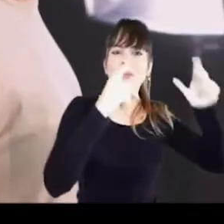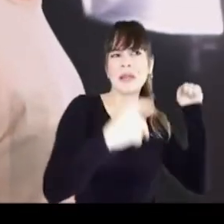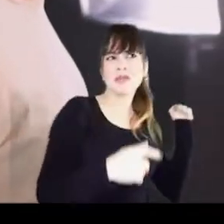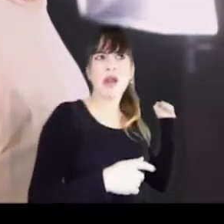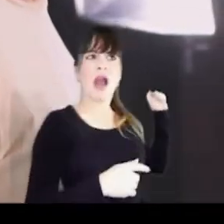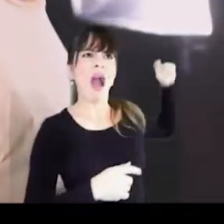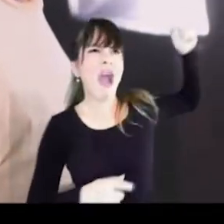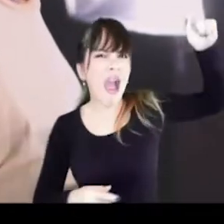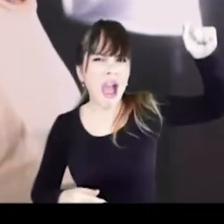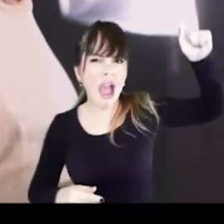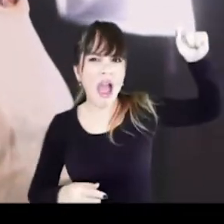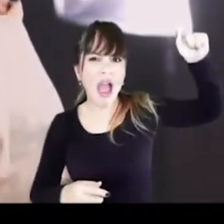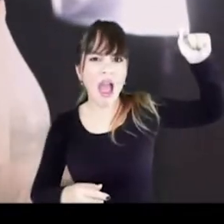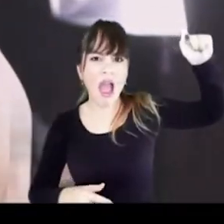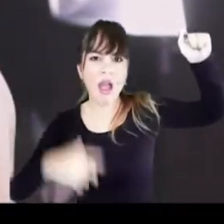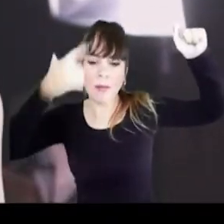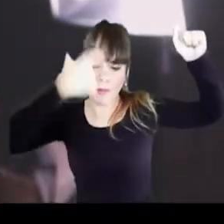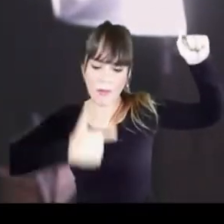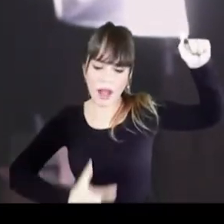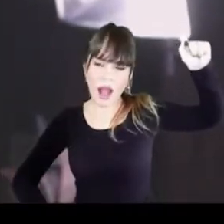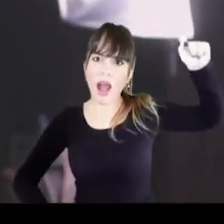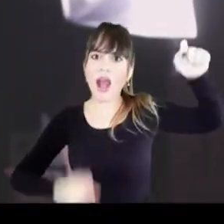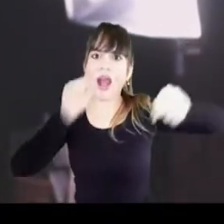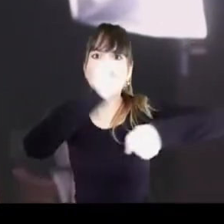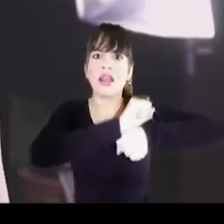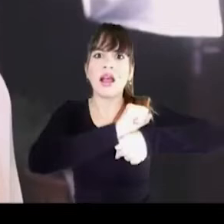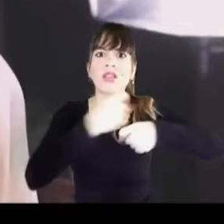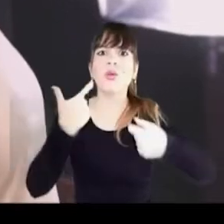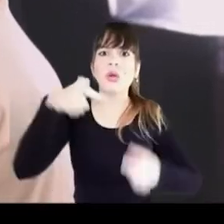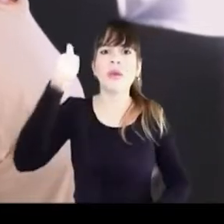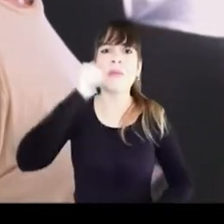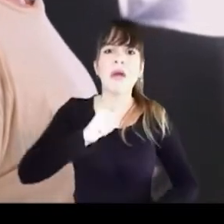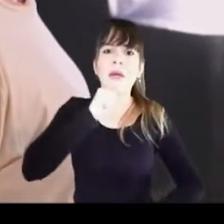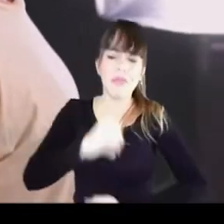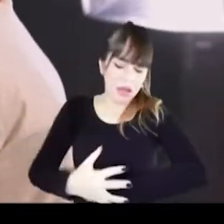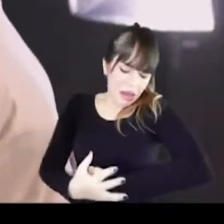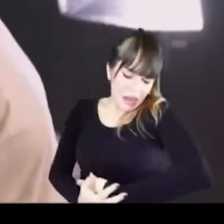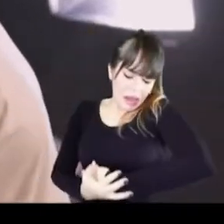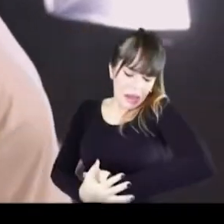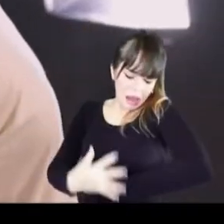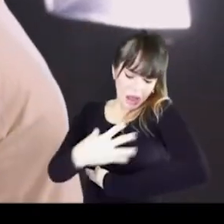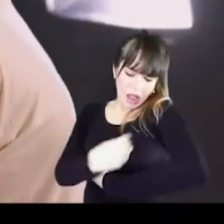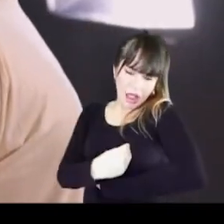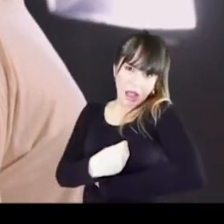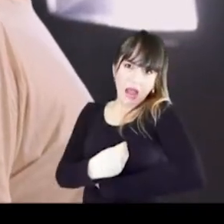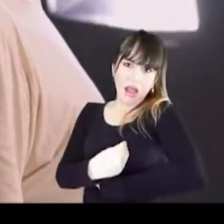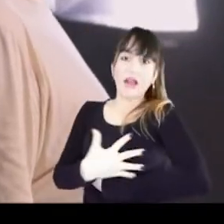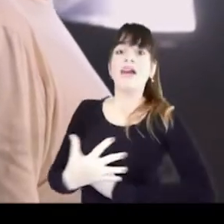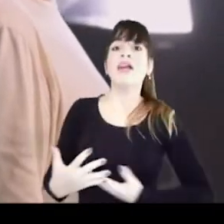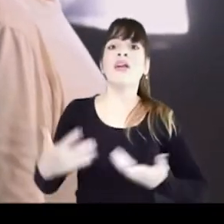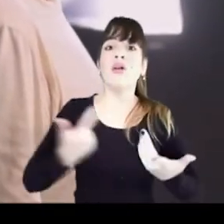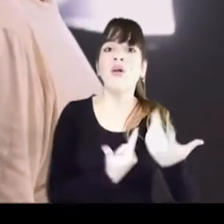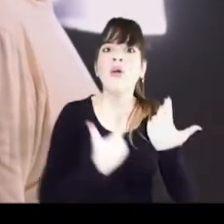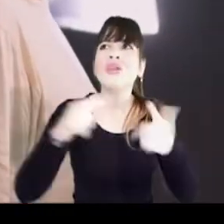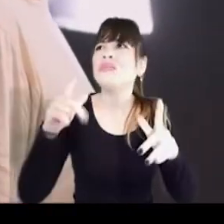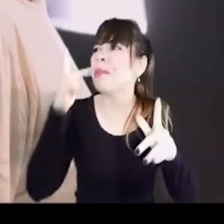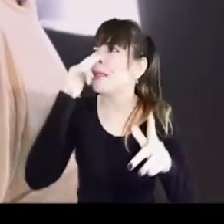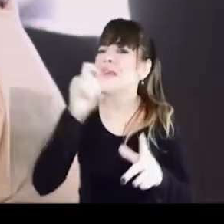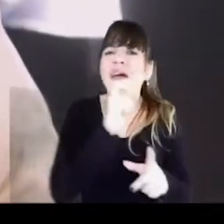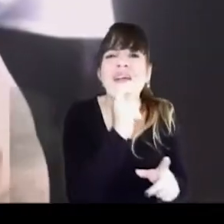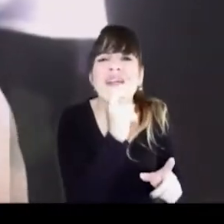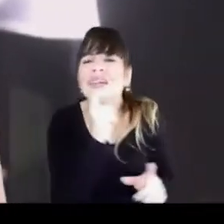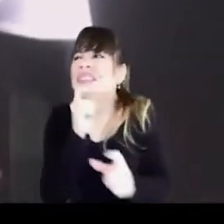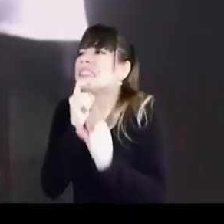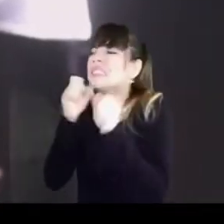pedra pronta para ser arremessada, uma mãe amamentando uma criança. O rigor da geada